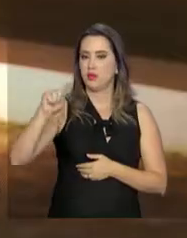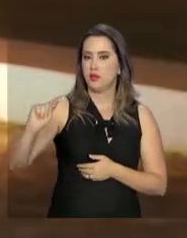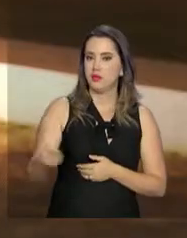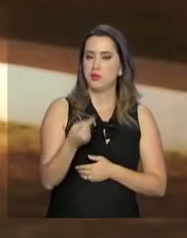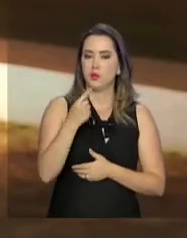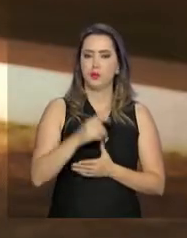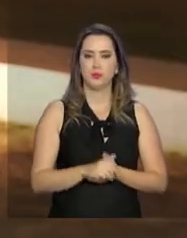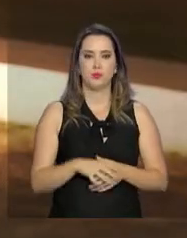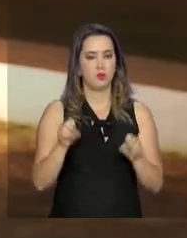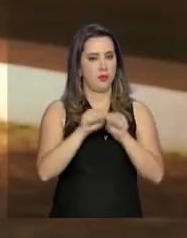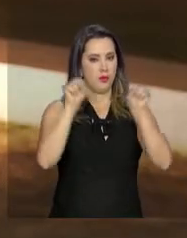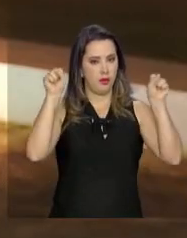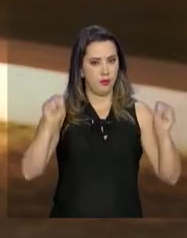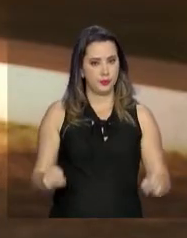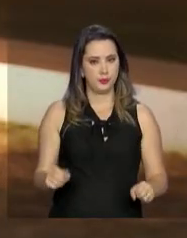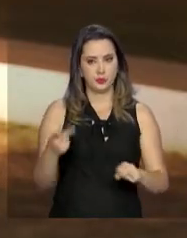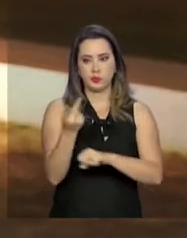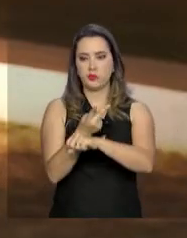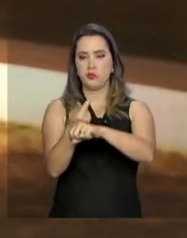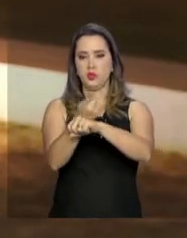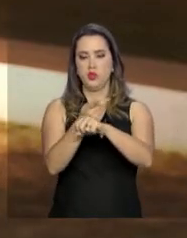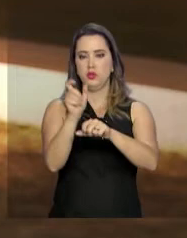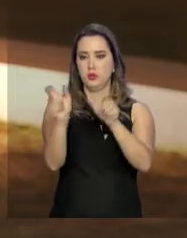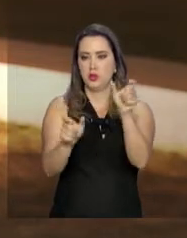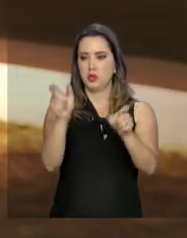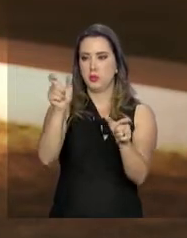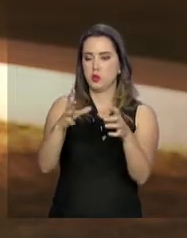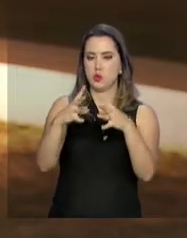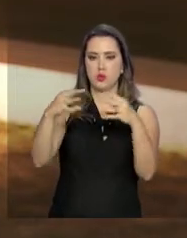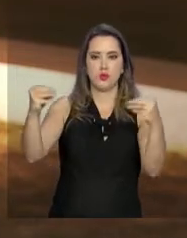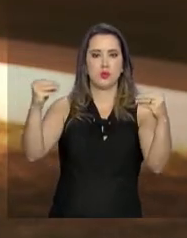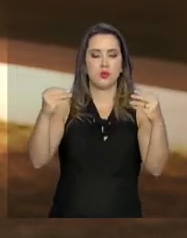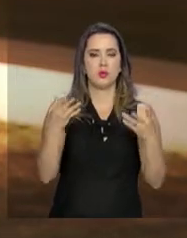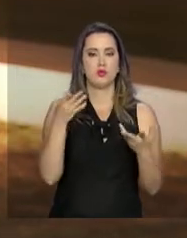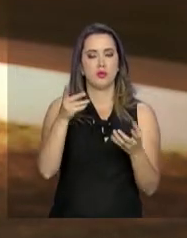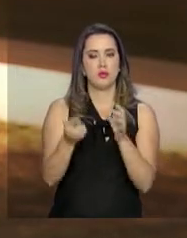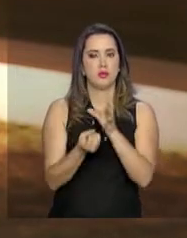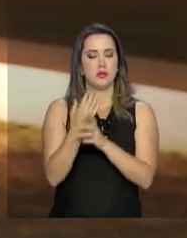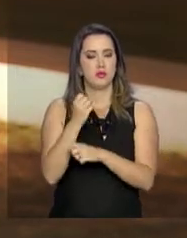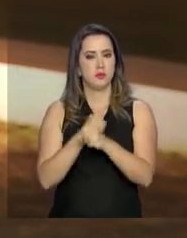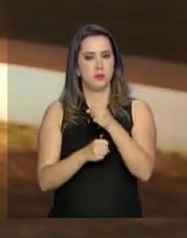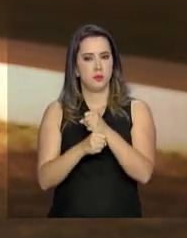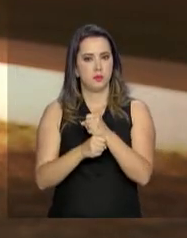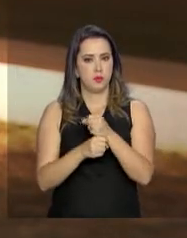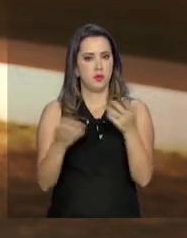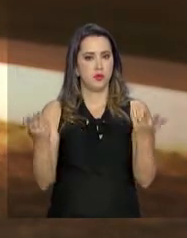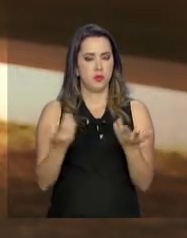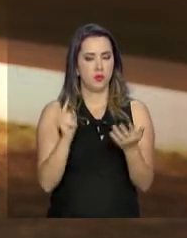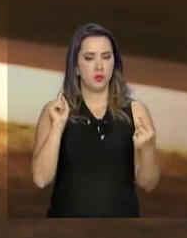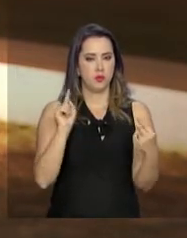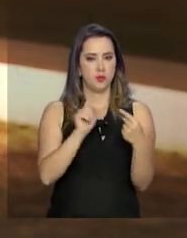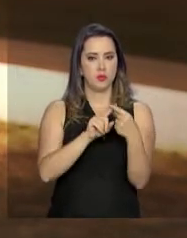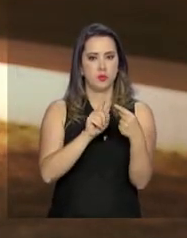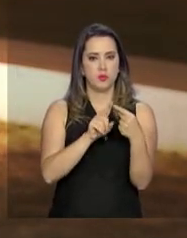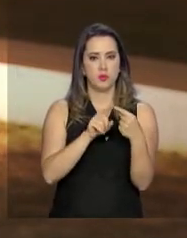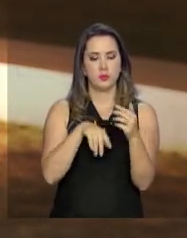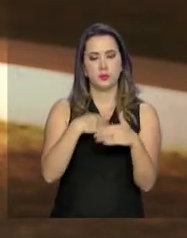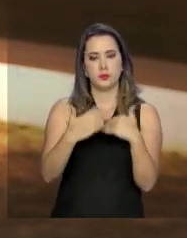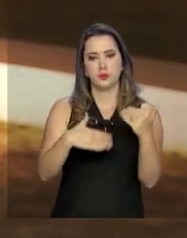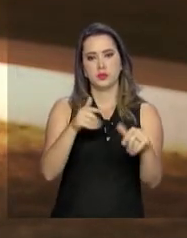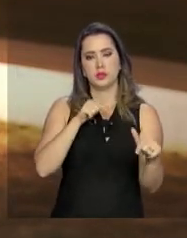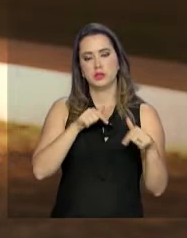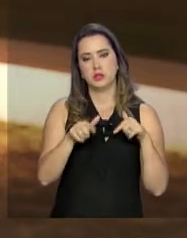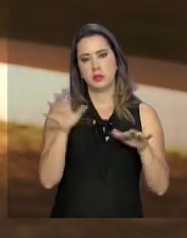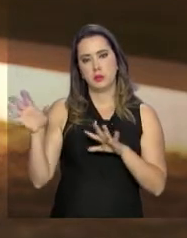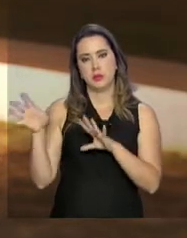mil o sistema nacional de localização e identificação de desaparecidos foi criado no ano passado e tem como objetivo desenvolver ações